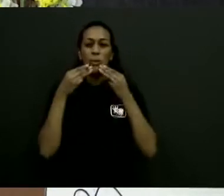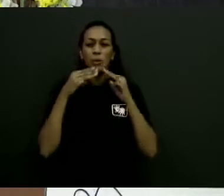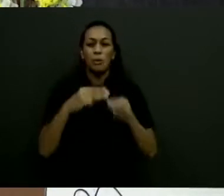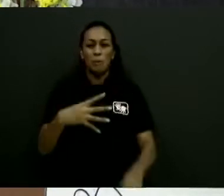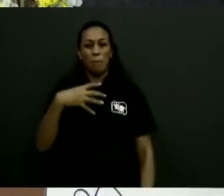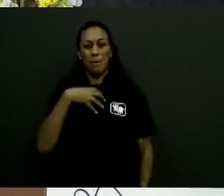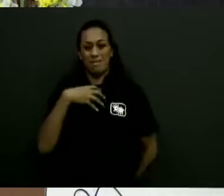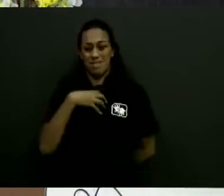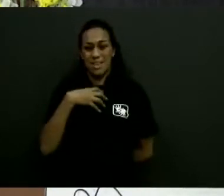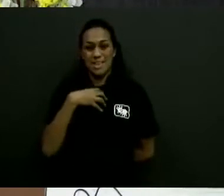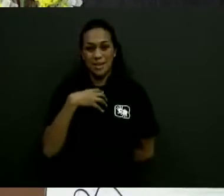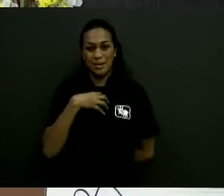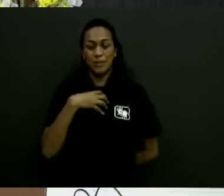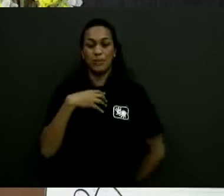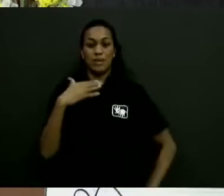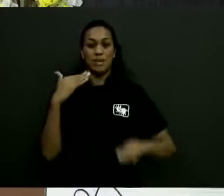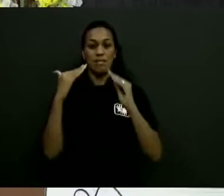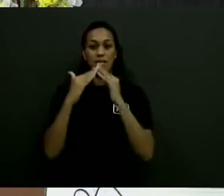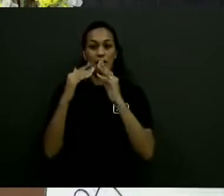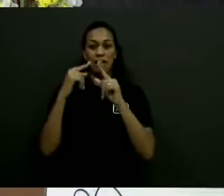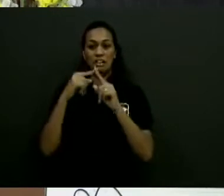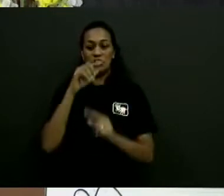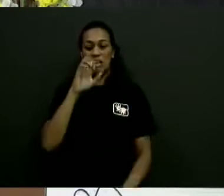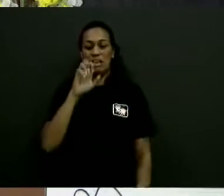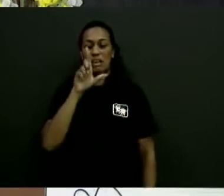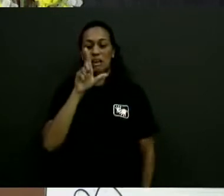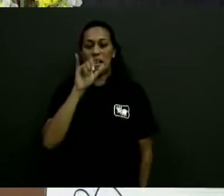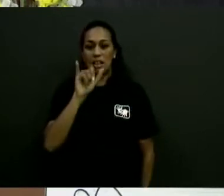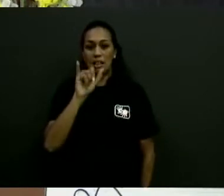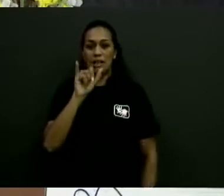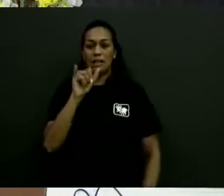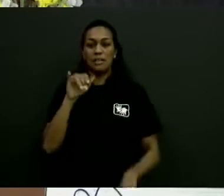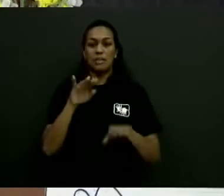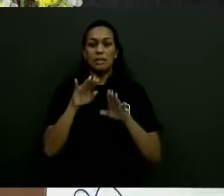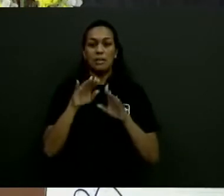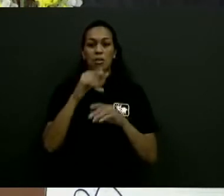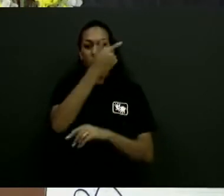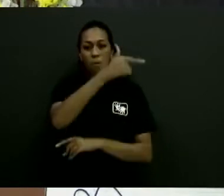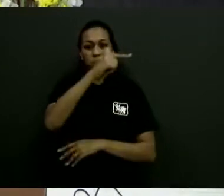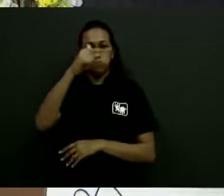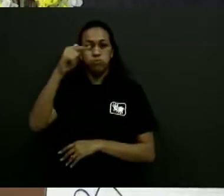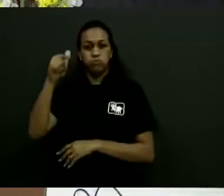né? Tivemos ali na igreja de Elim e também na igreja do pastor